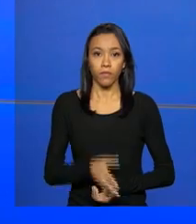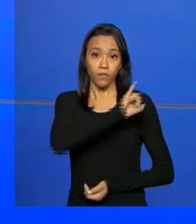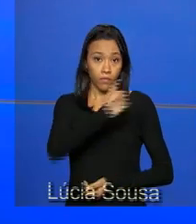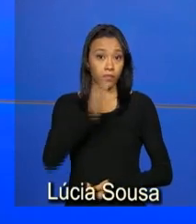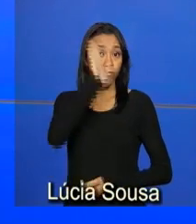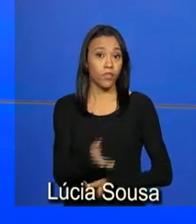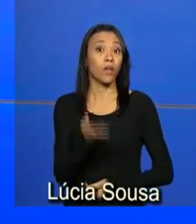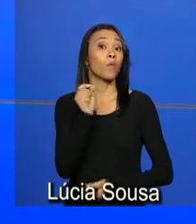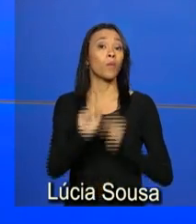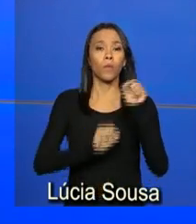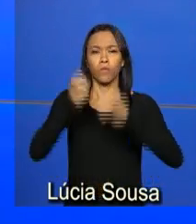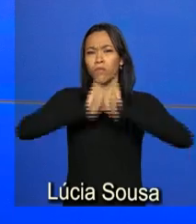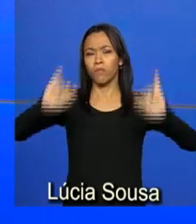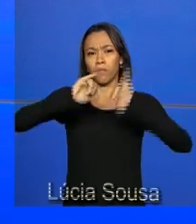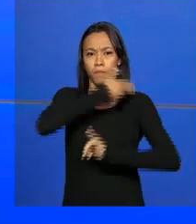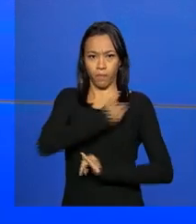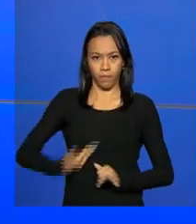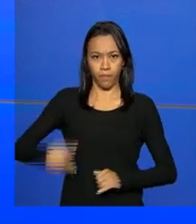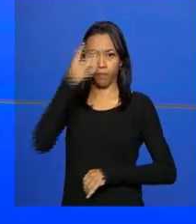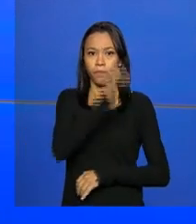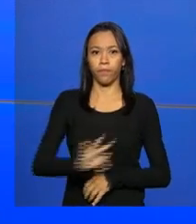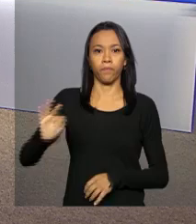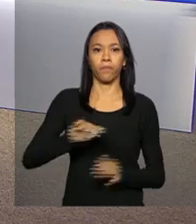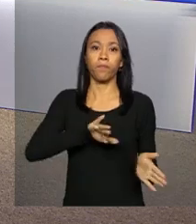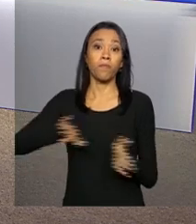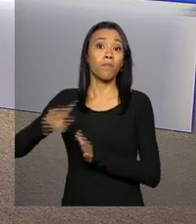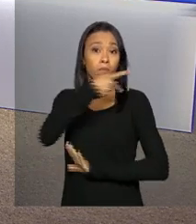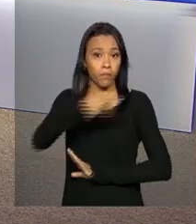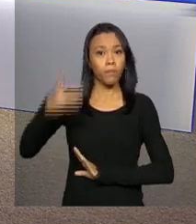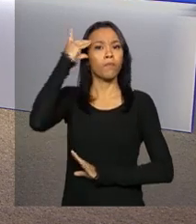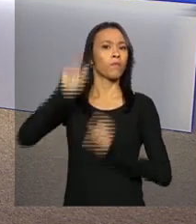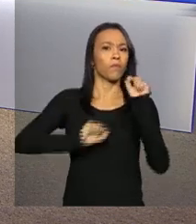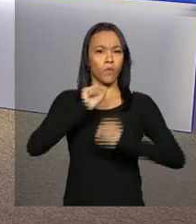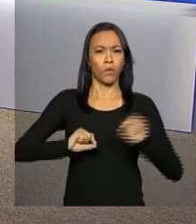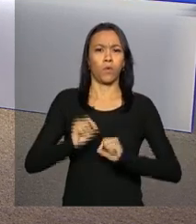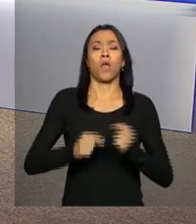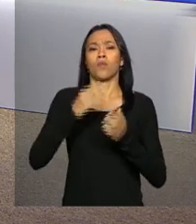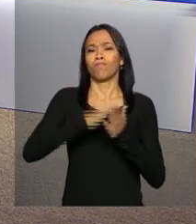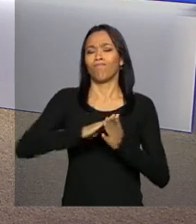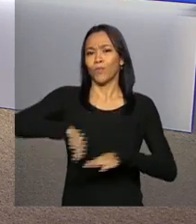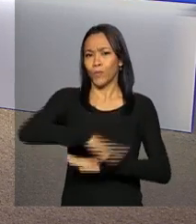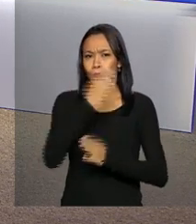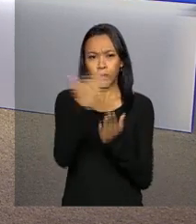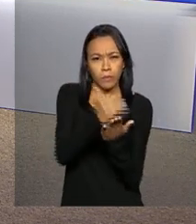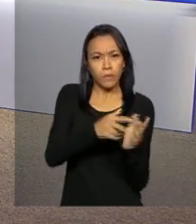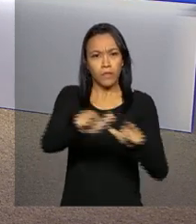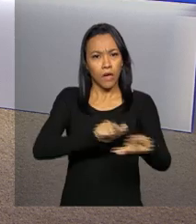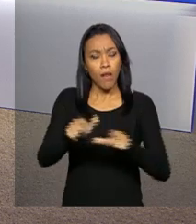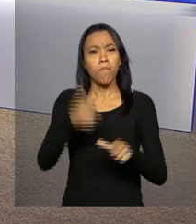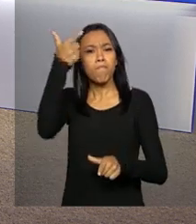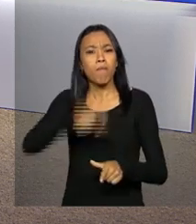olá chegamos com as principais notícias do governo federal a presidenta Dilma Rousseff cumpre a agenda hoje em Brasília quem tem as